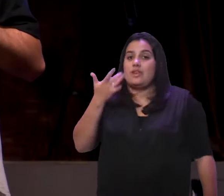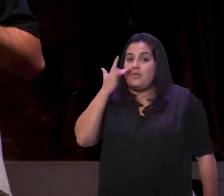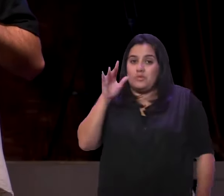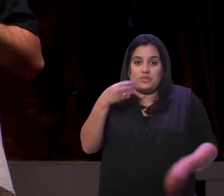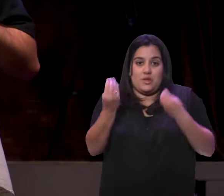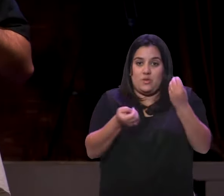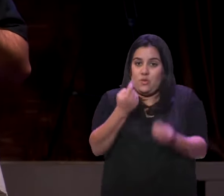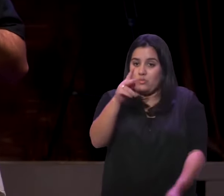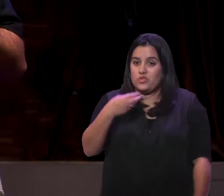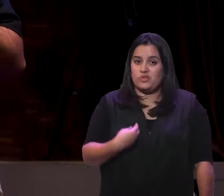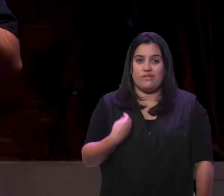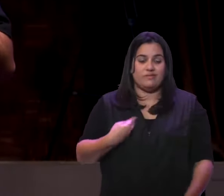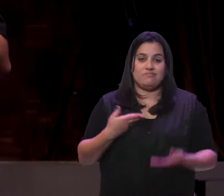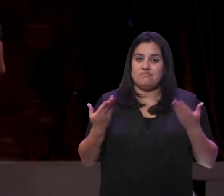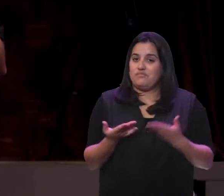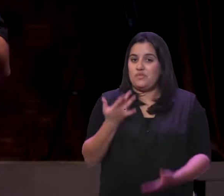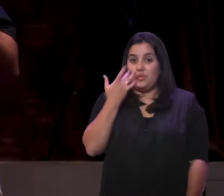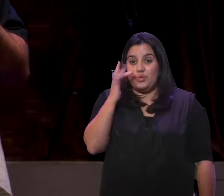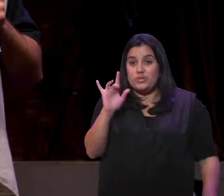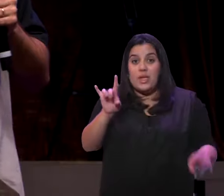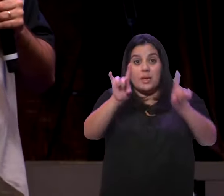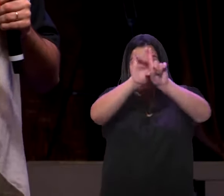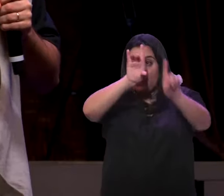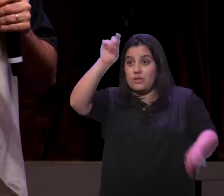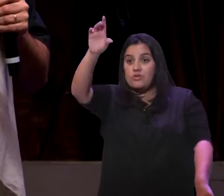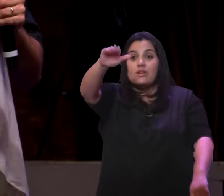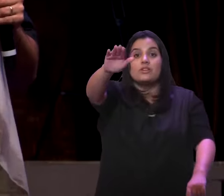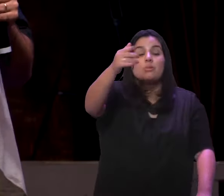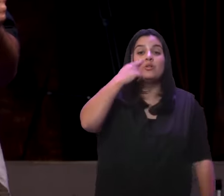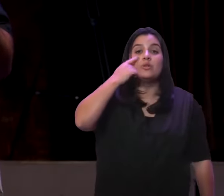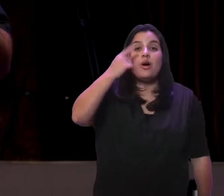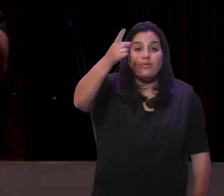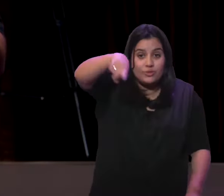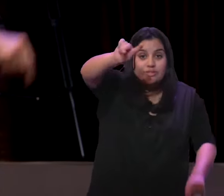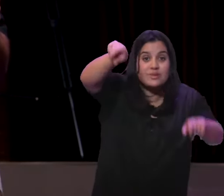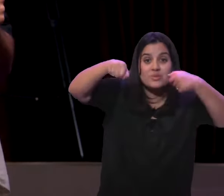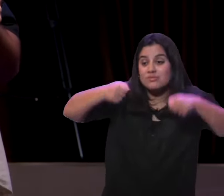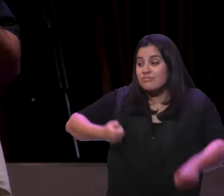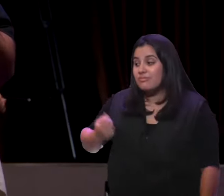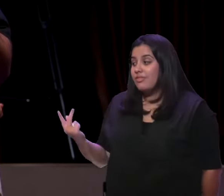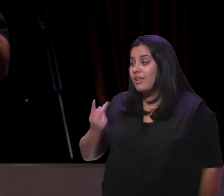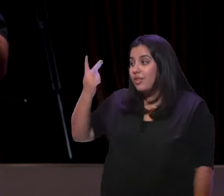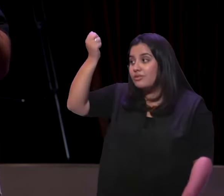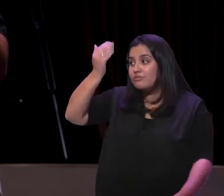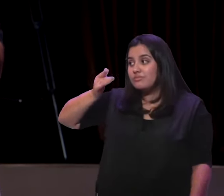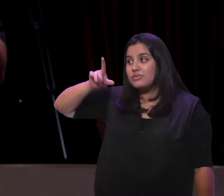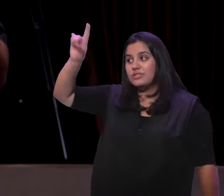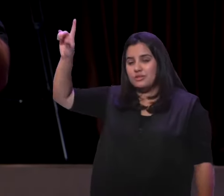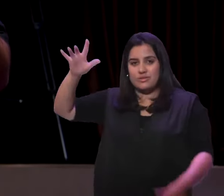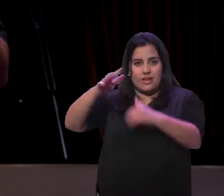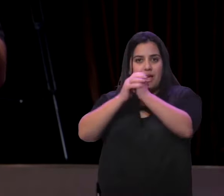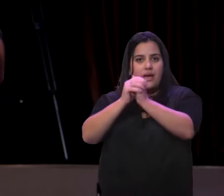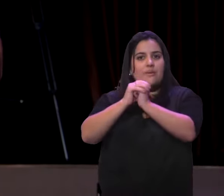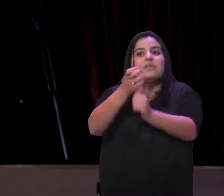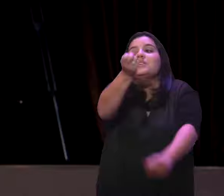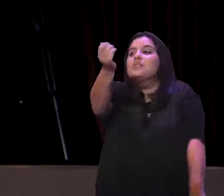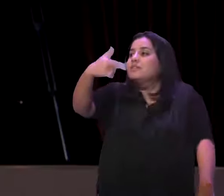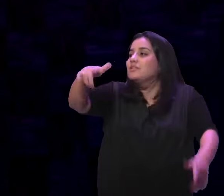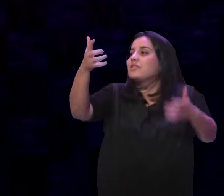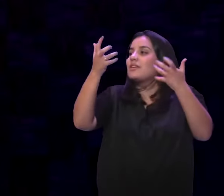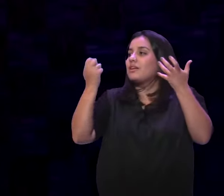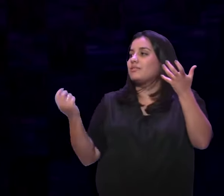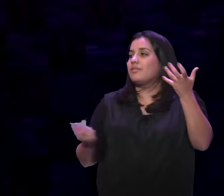hoje, mas Deus está te chamando: ei, valorize a minha presença, que eu vou fazer algo novo na sua vida. Amém? Quantos querem valorizar a